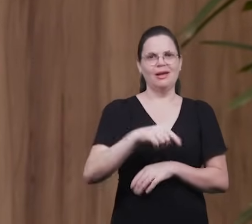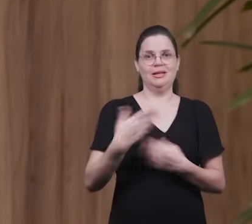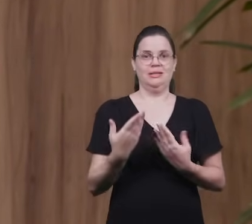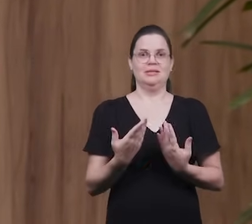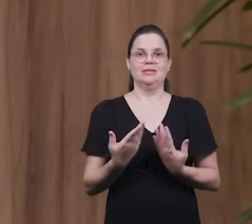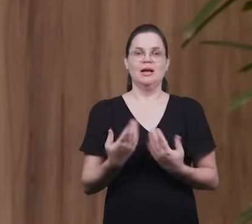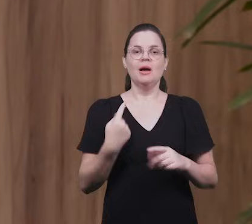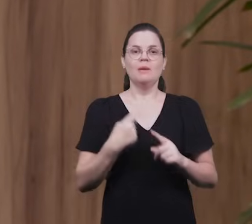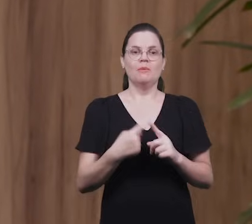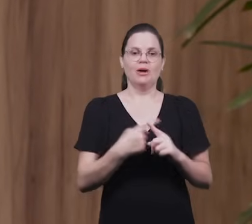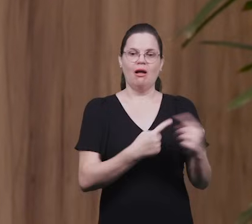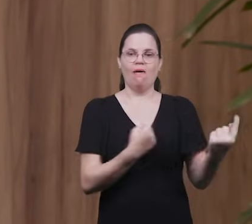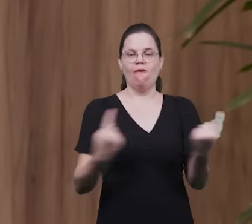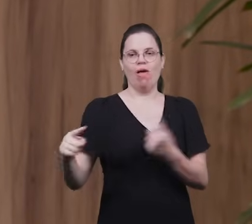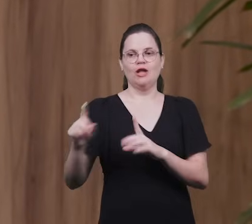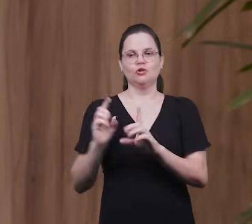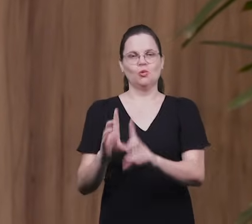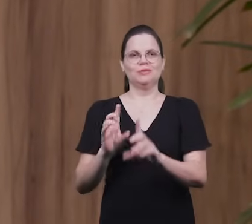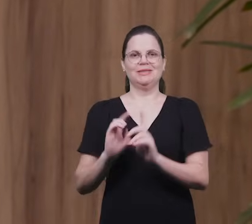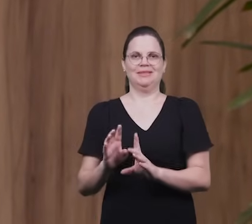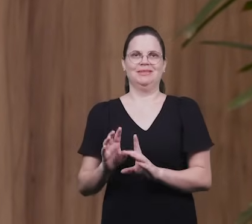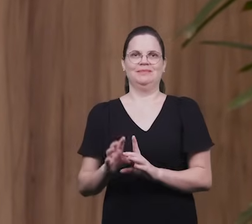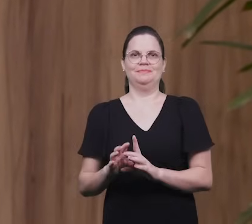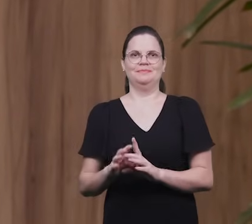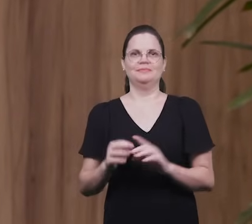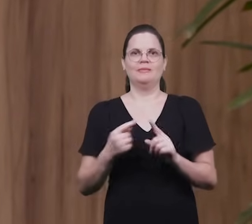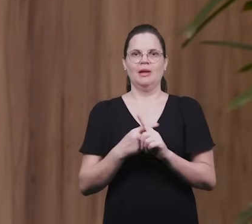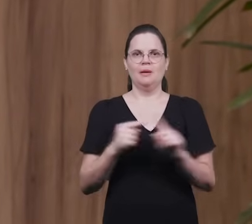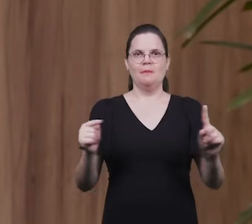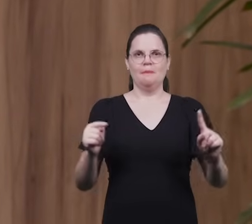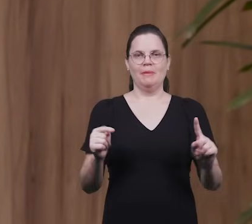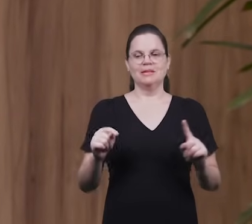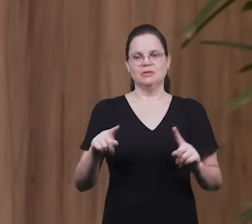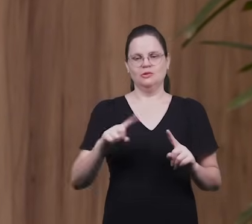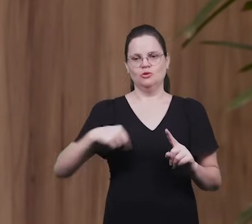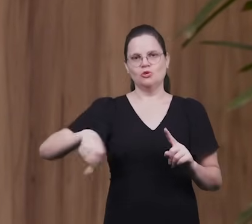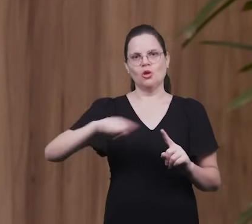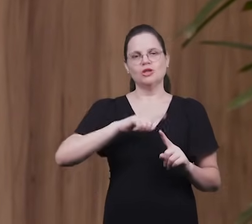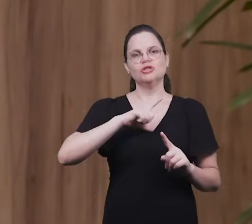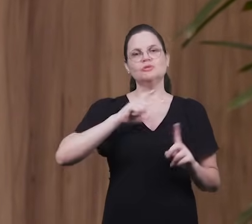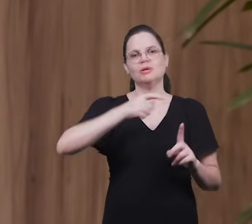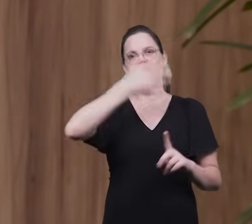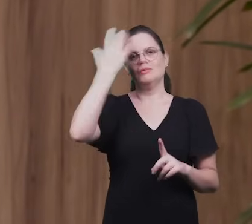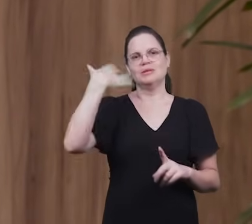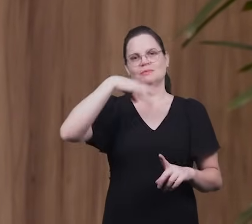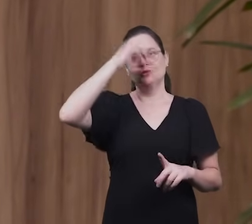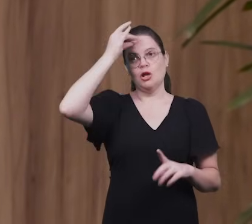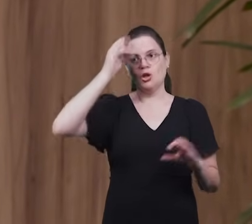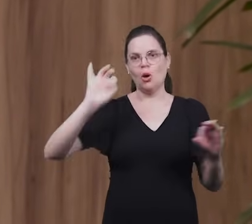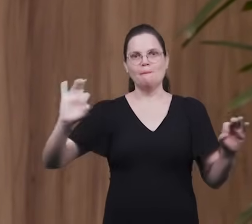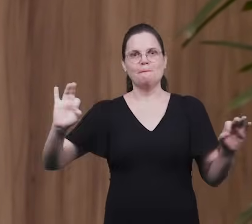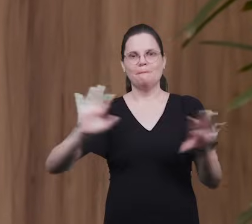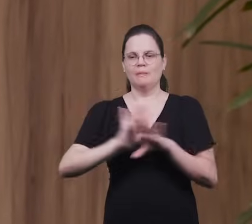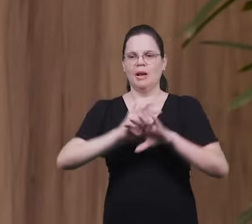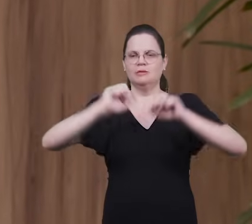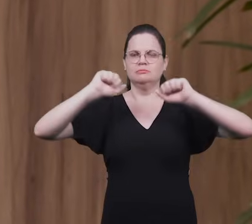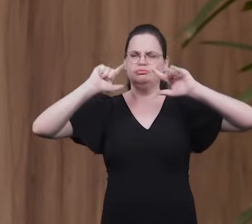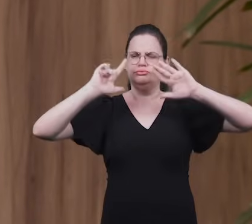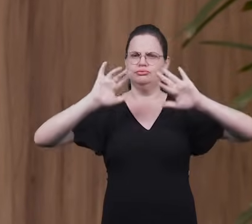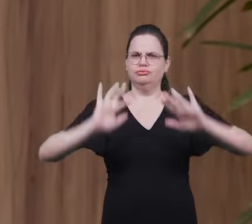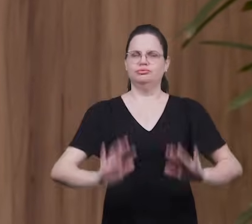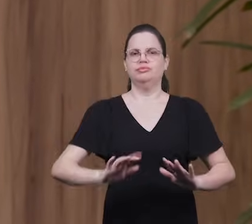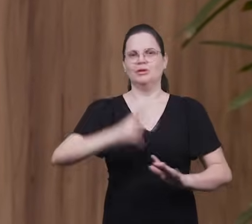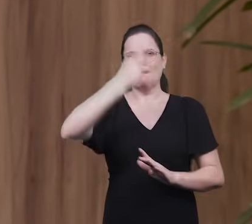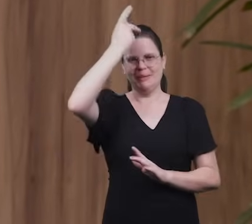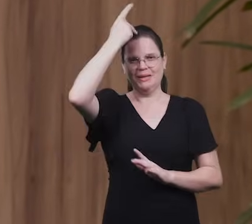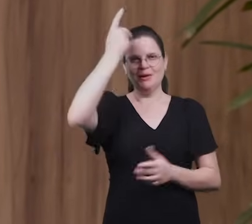sendo estabelecida sofreu a sua oposição, mas nós tínhamos ali o Espírito do Senhor para fortalecer a igreja. No